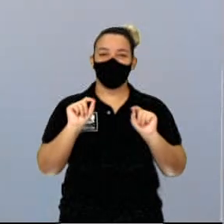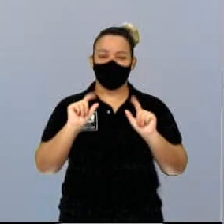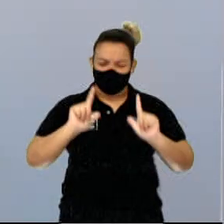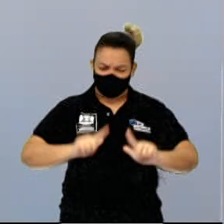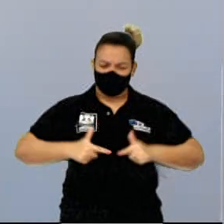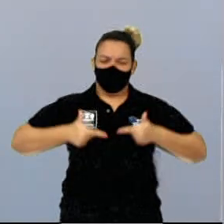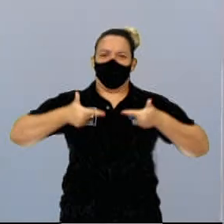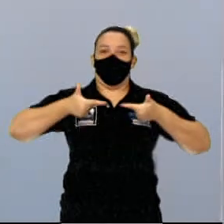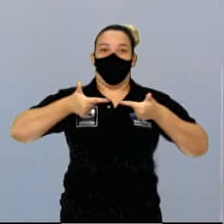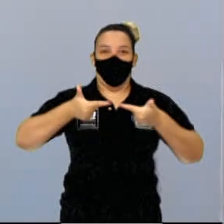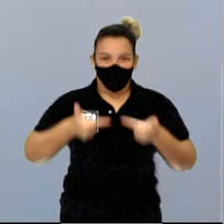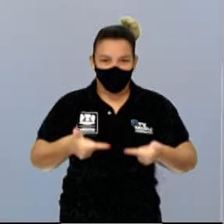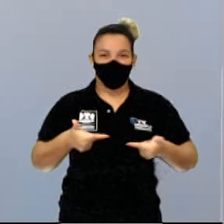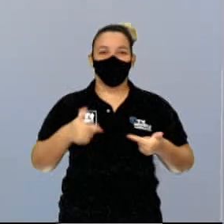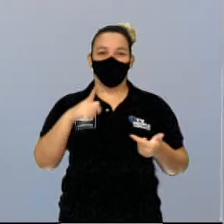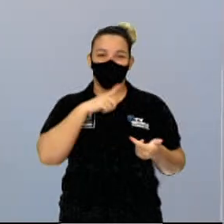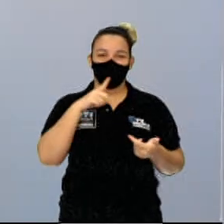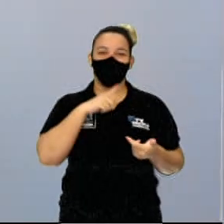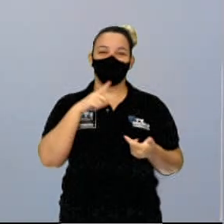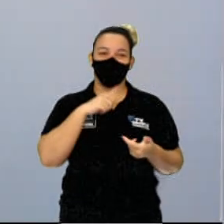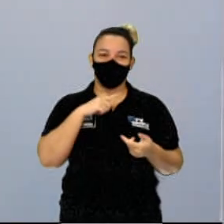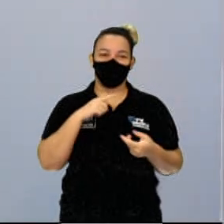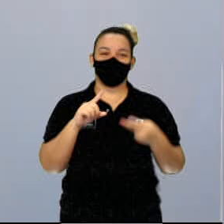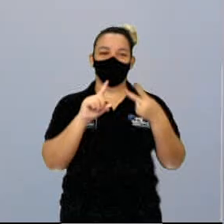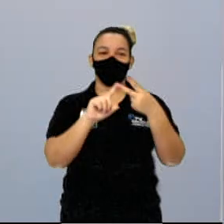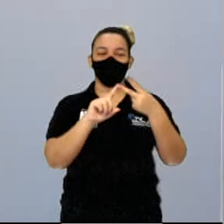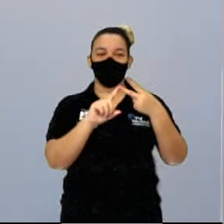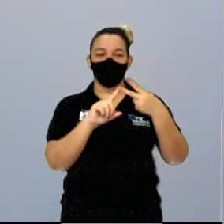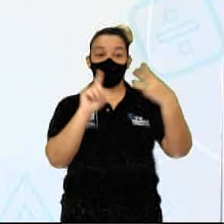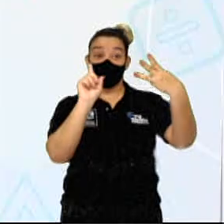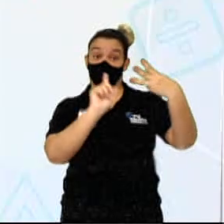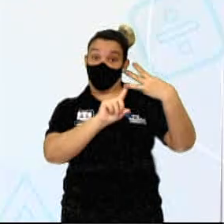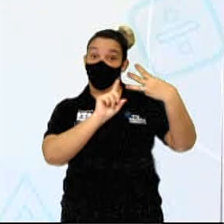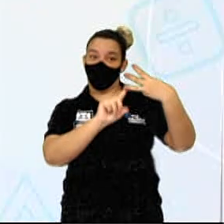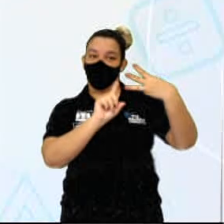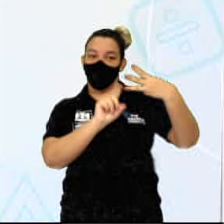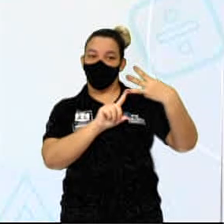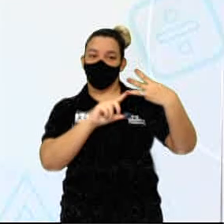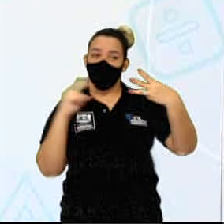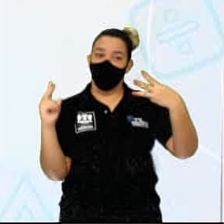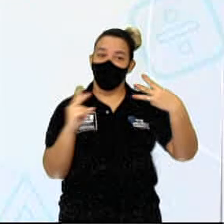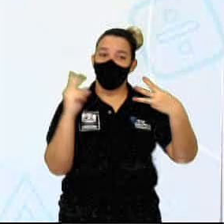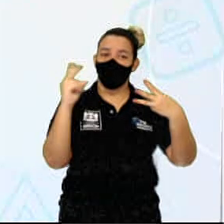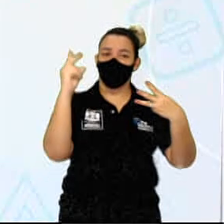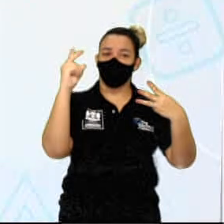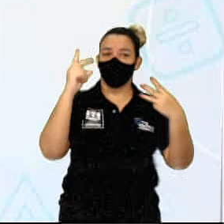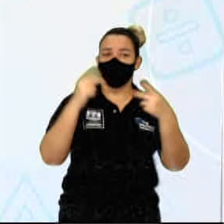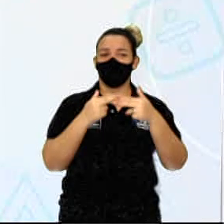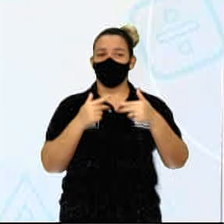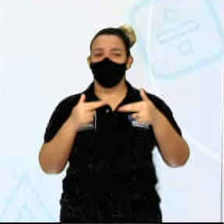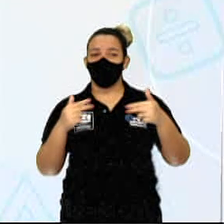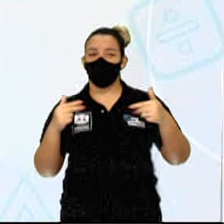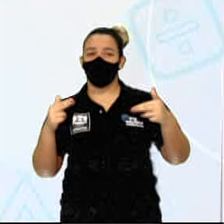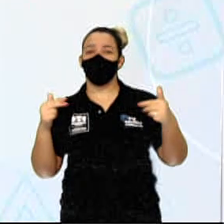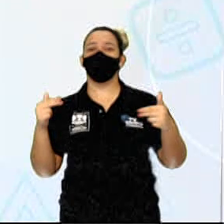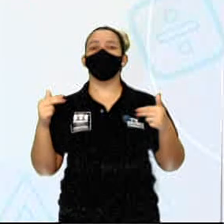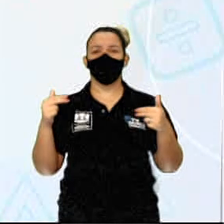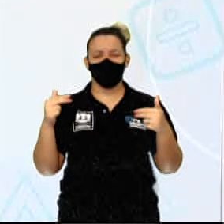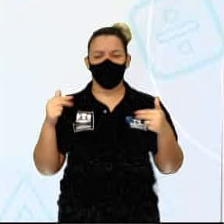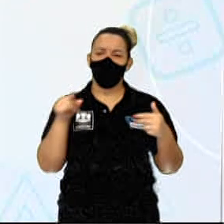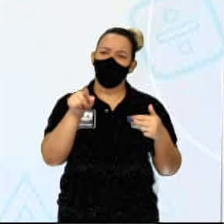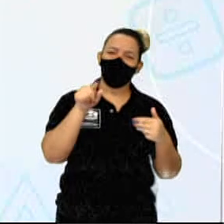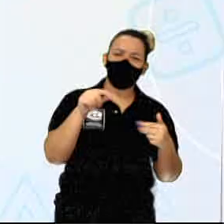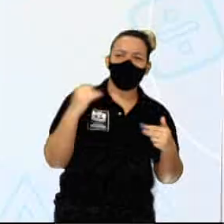empenho, enquanto eu vou me empenhar para fazer esse trabalho. Olha a terceira. O valor de todas as coisas é determinado pela importância de